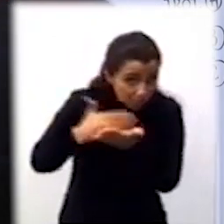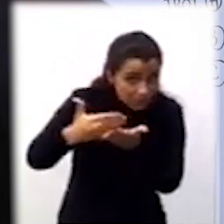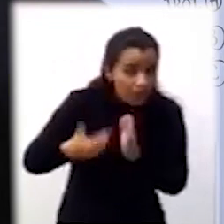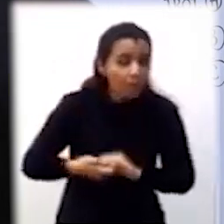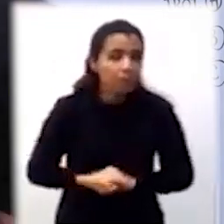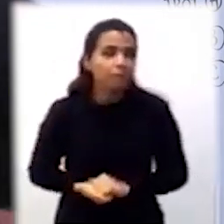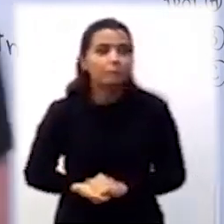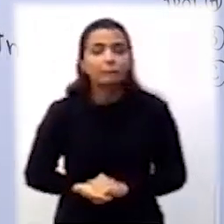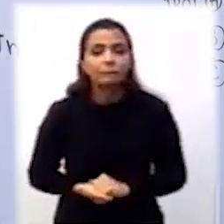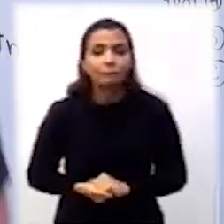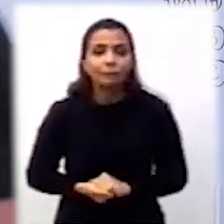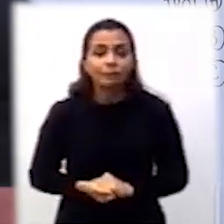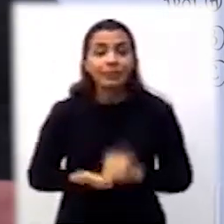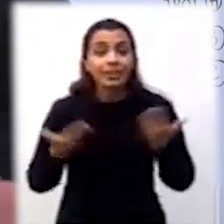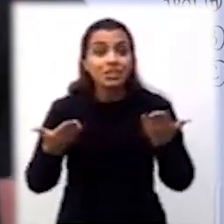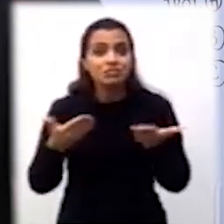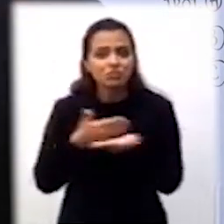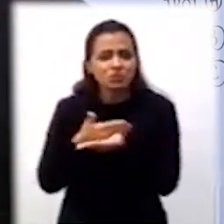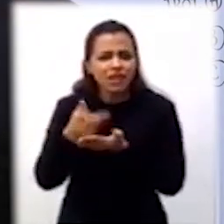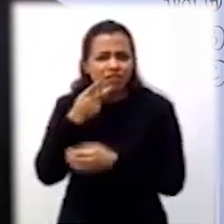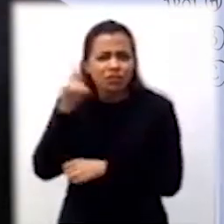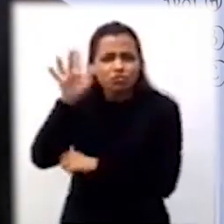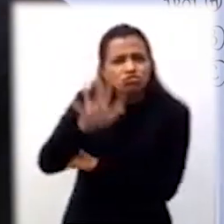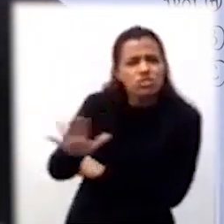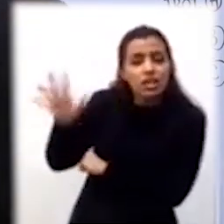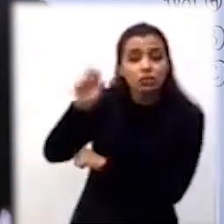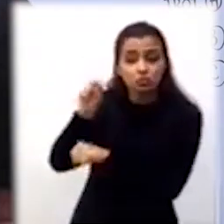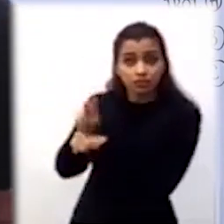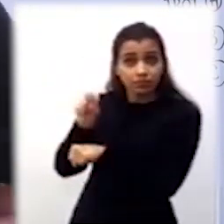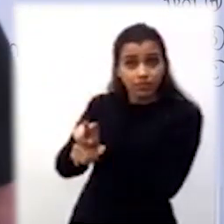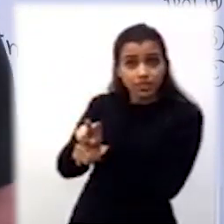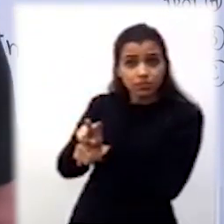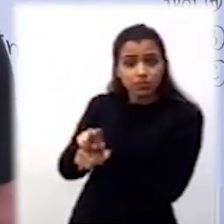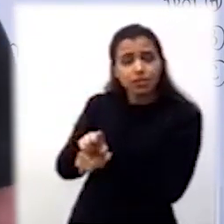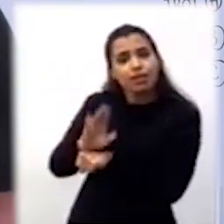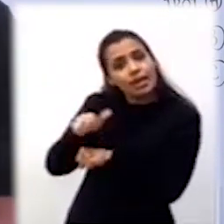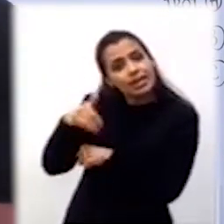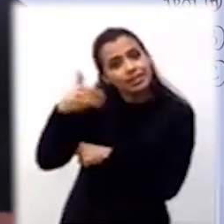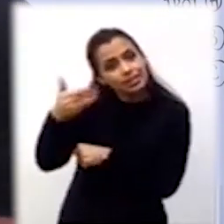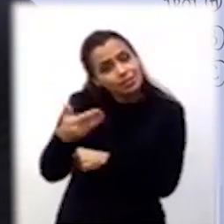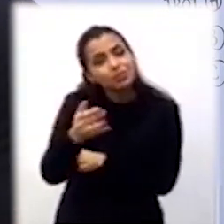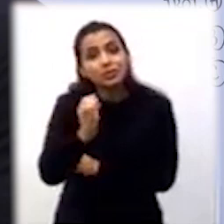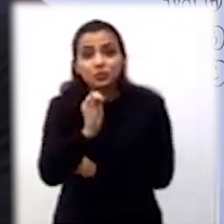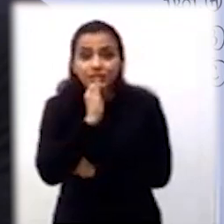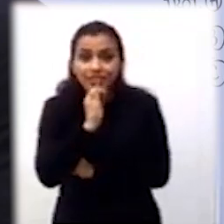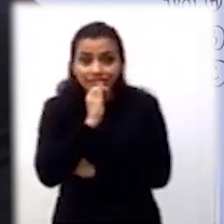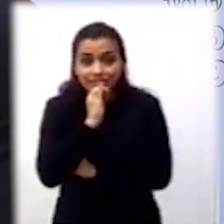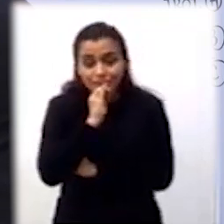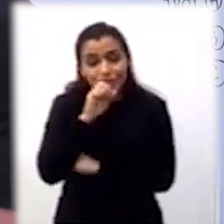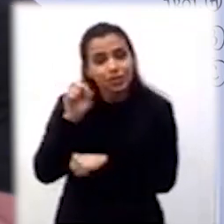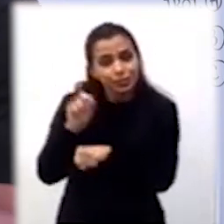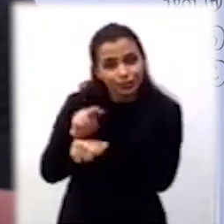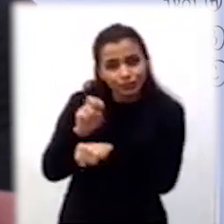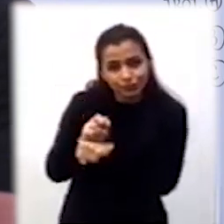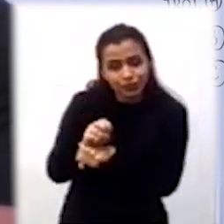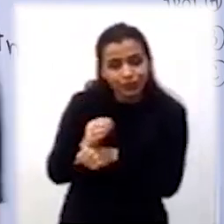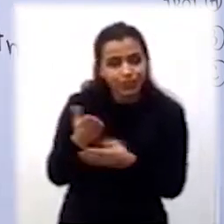gente vai começar falando aqui um geral sobre vírus, tá? E depois, claro, como exemplo, a gente vai ter aqui o vírus que a gente chama